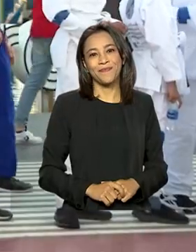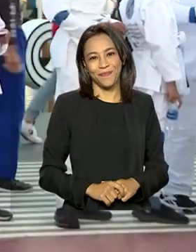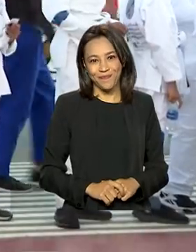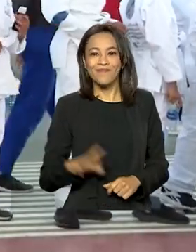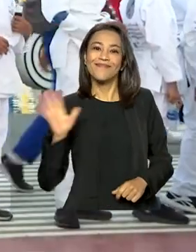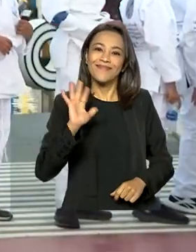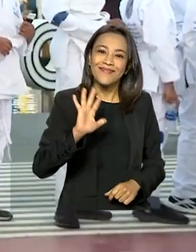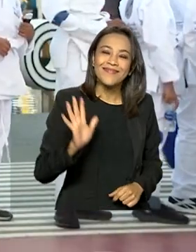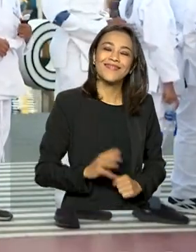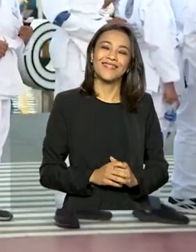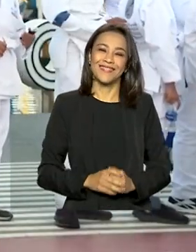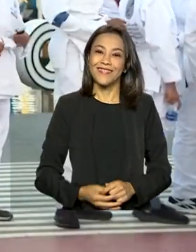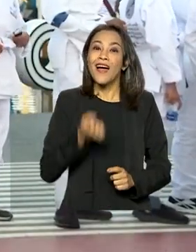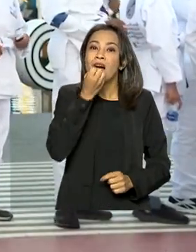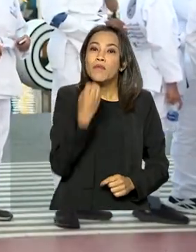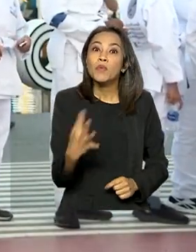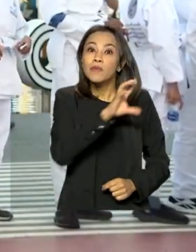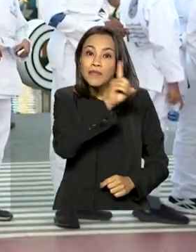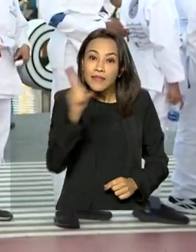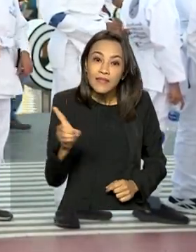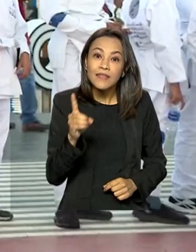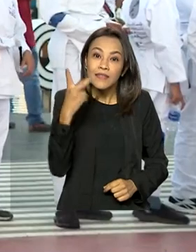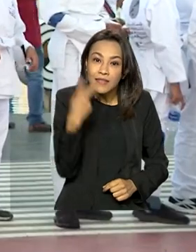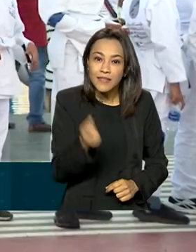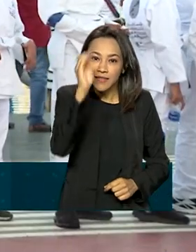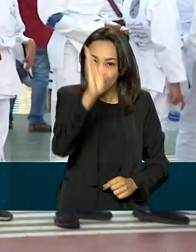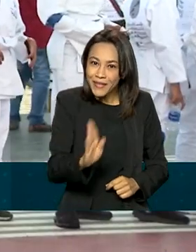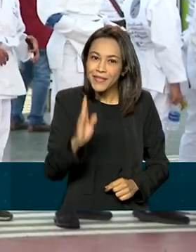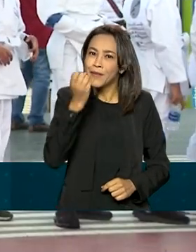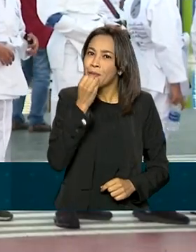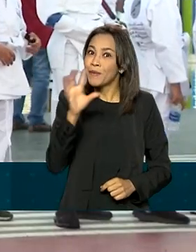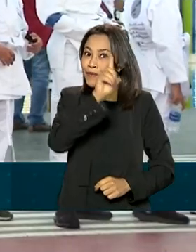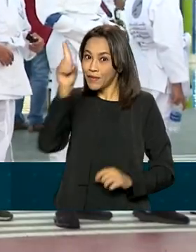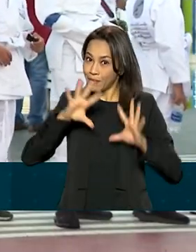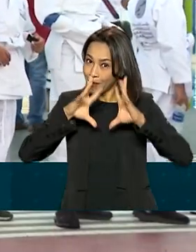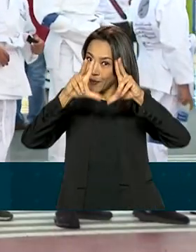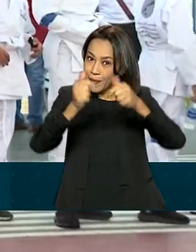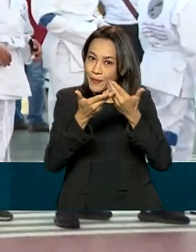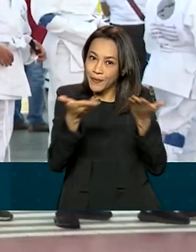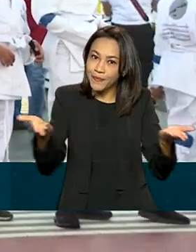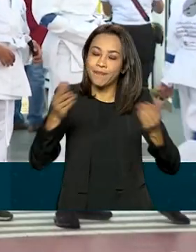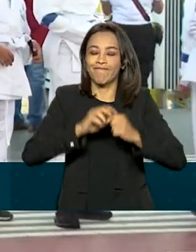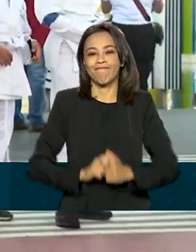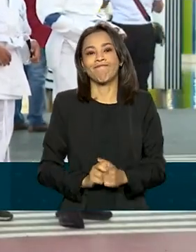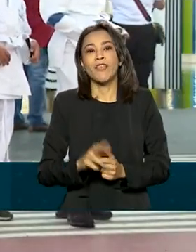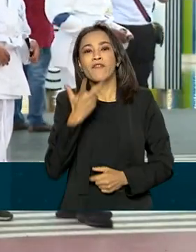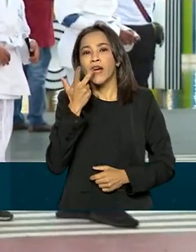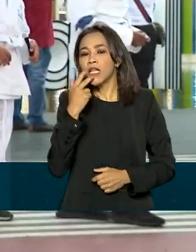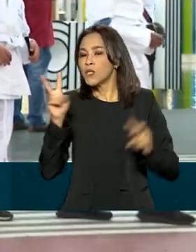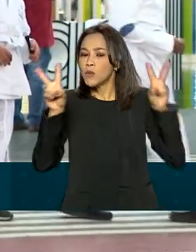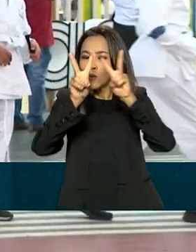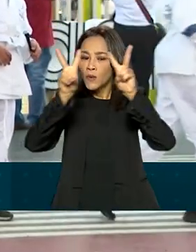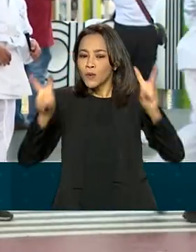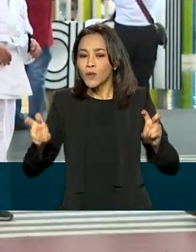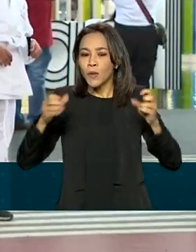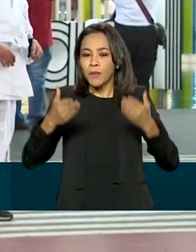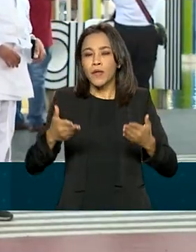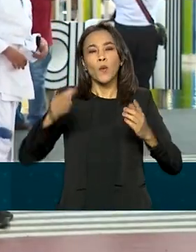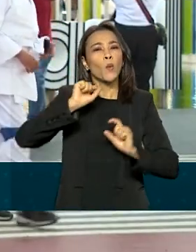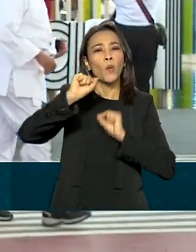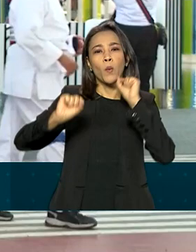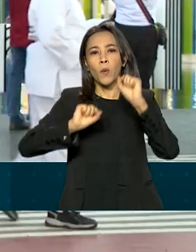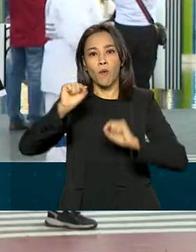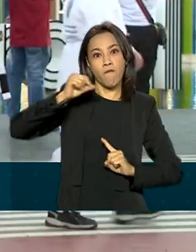Oi, Renata, e bom dia para você aí no Brasil, bom dia para todo mundo. A gente começa falando aqui da Expo Dubai, uma